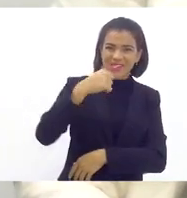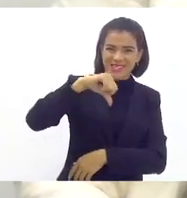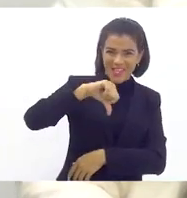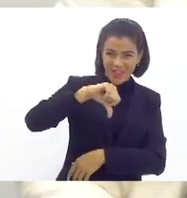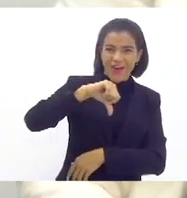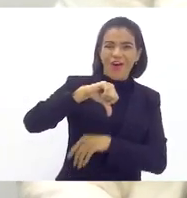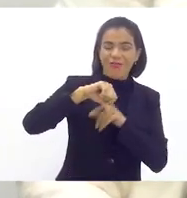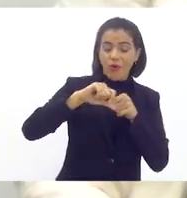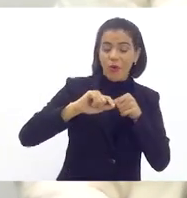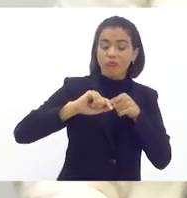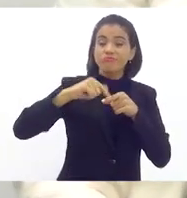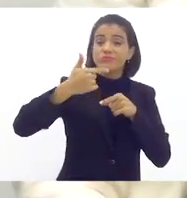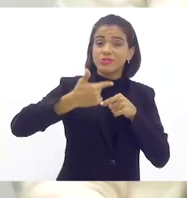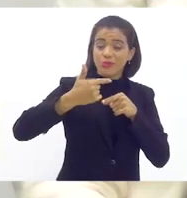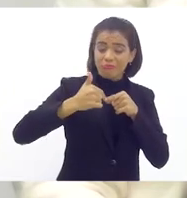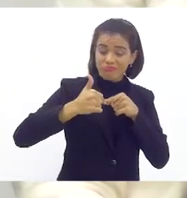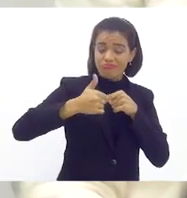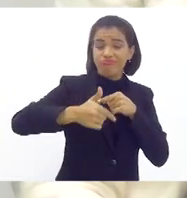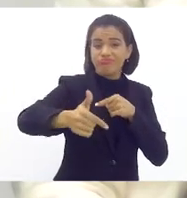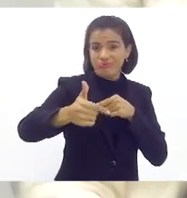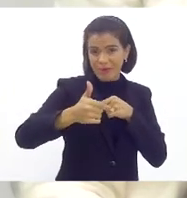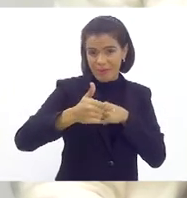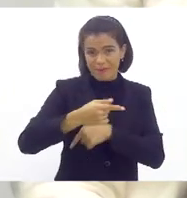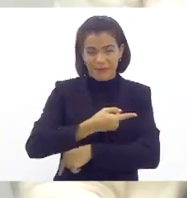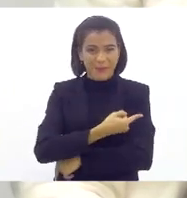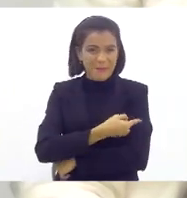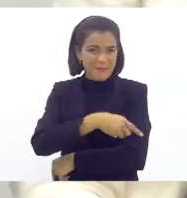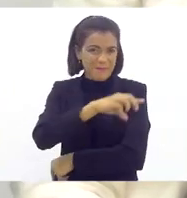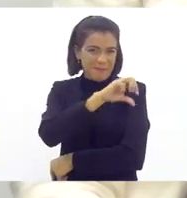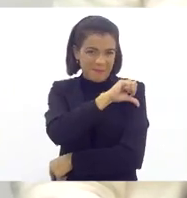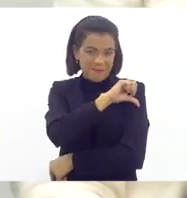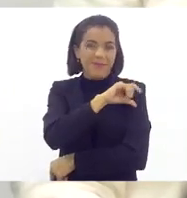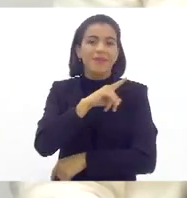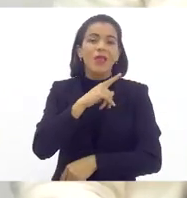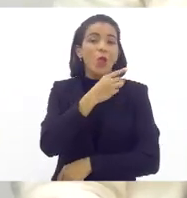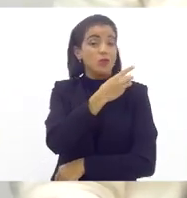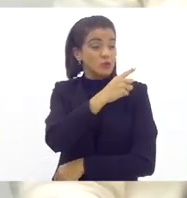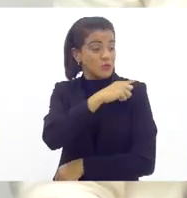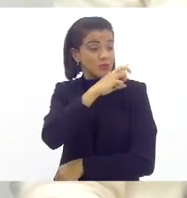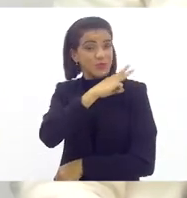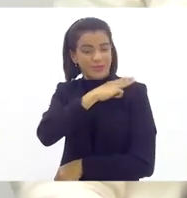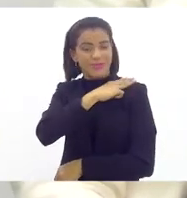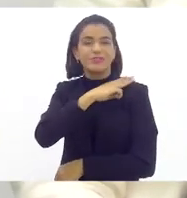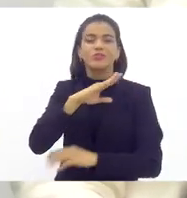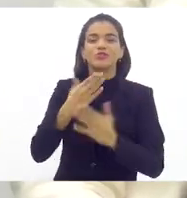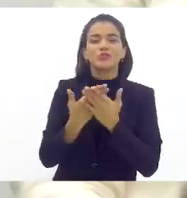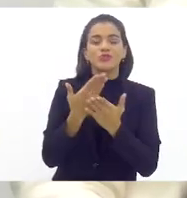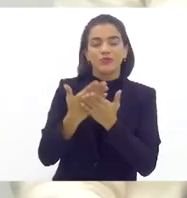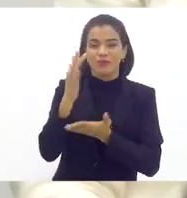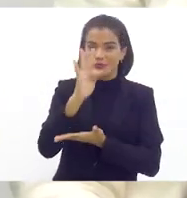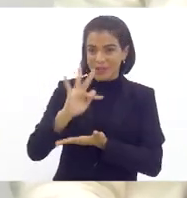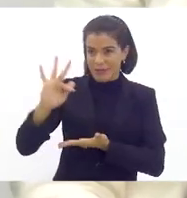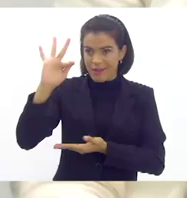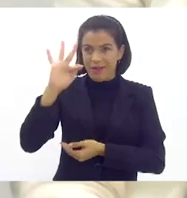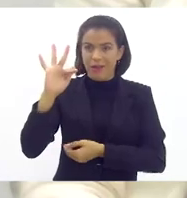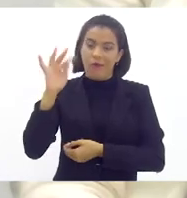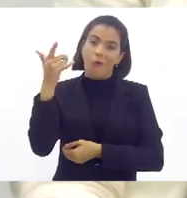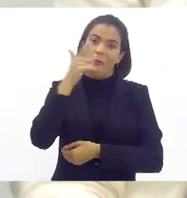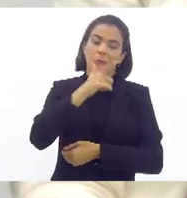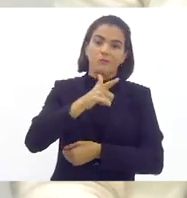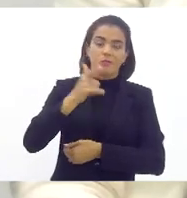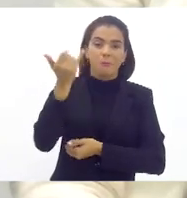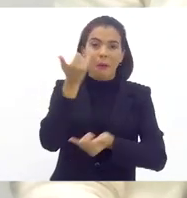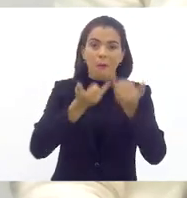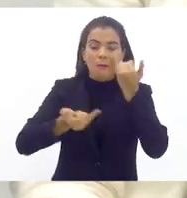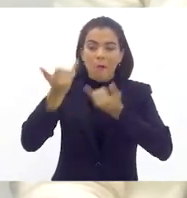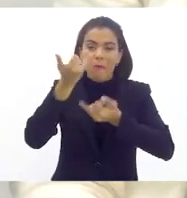ali de 2019, e o meu ensino médio eu acabei fazendo no Instituto Federal, que é uma outra realidade, que tem um acesso maior a essa cultura, porém